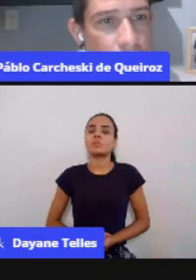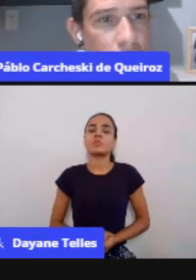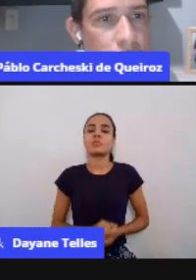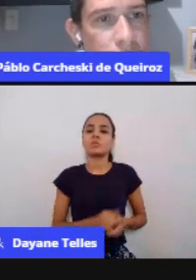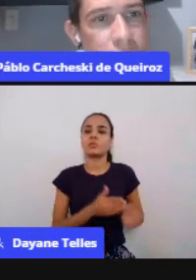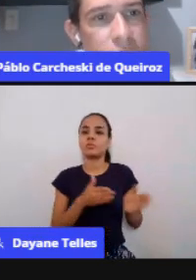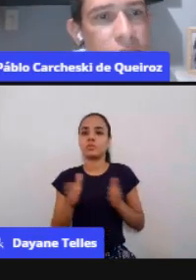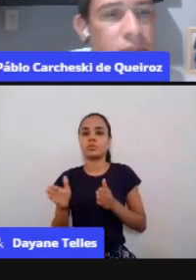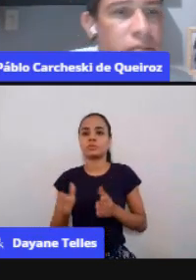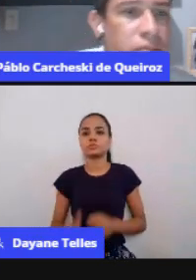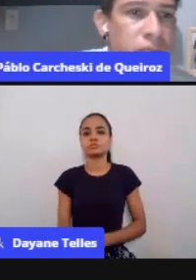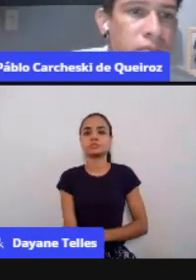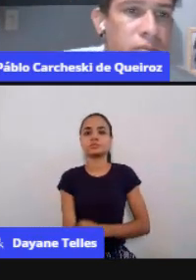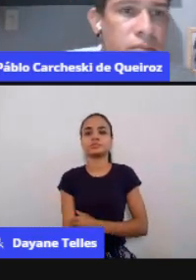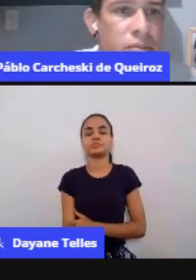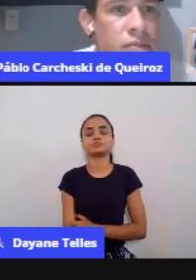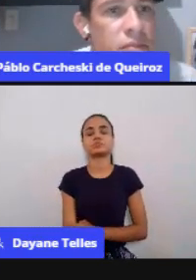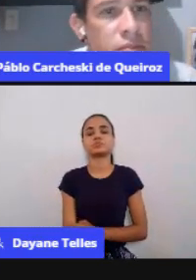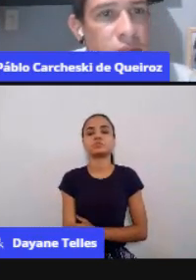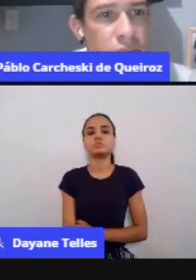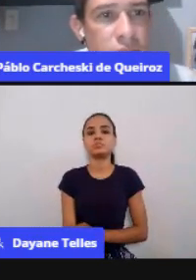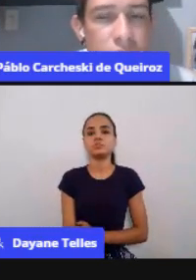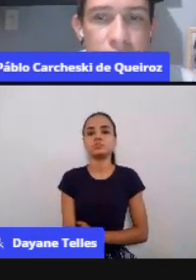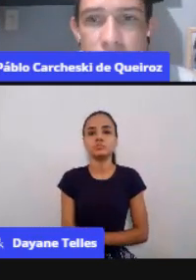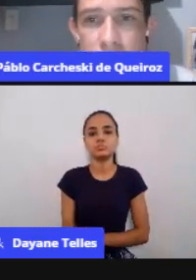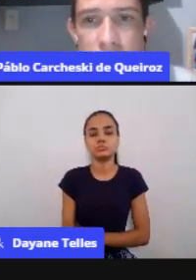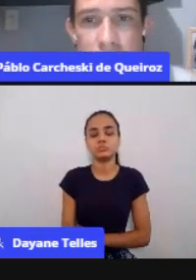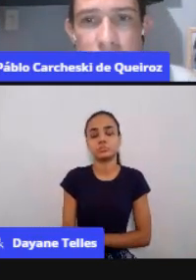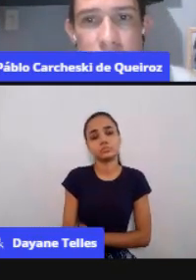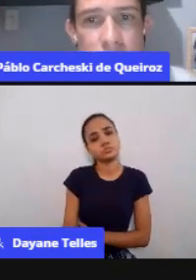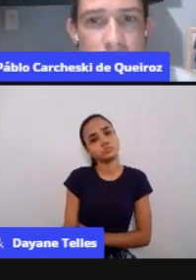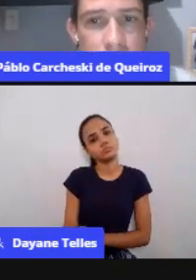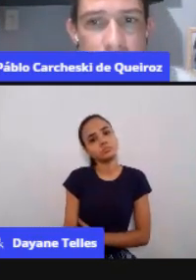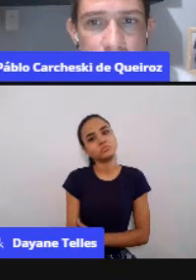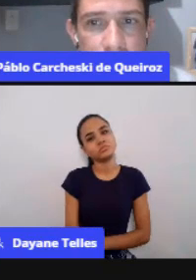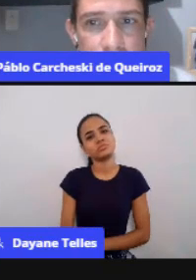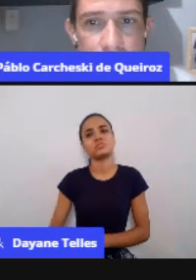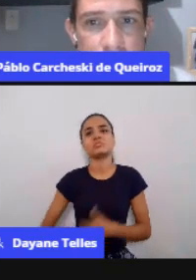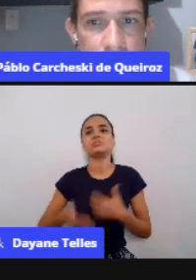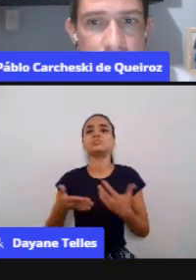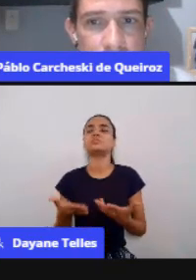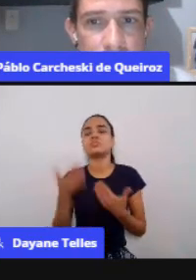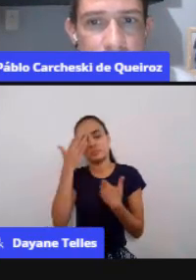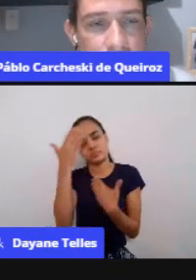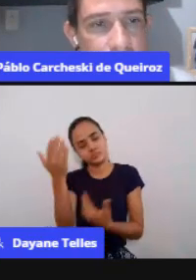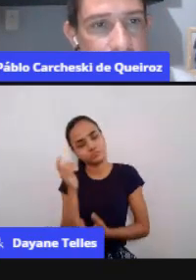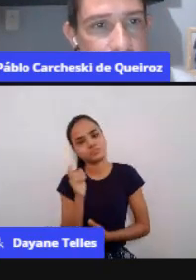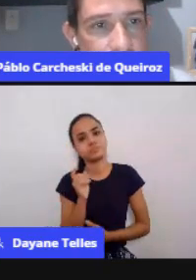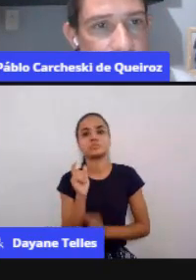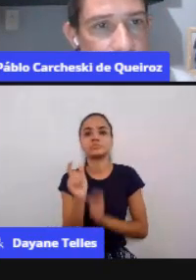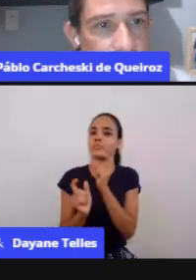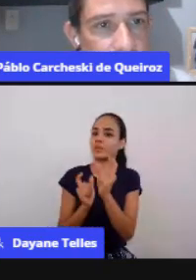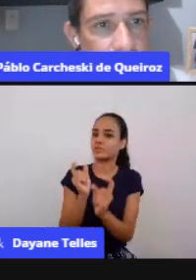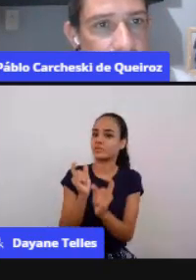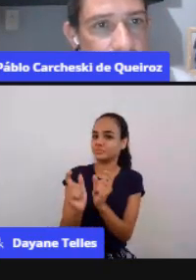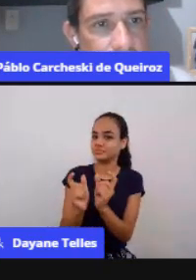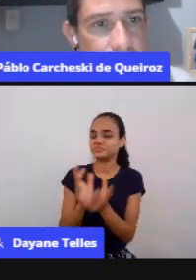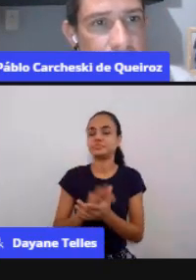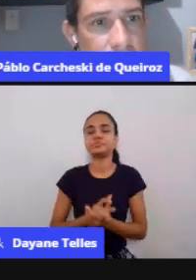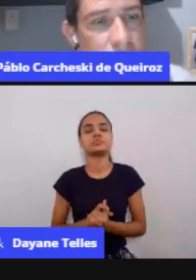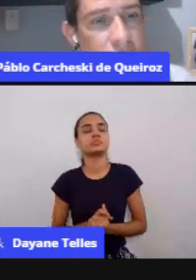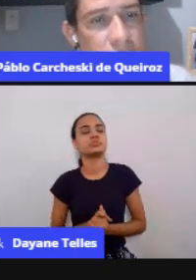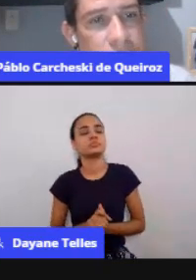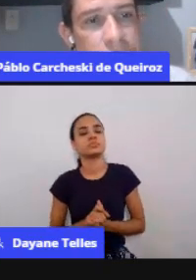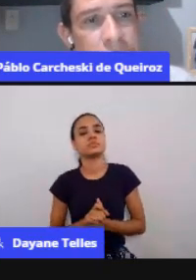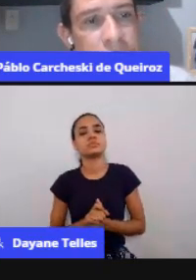Certo, Fábio. Agradecemos aí as suas palavras e vamos começar então os diálogos, né, a partir das questões que estão presentes no